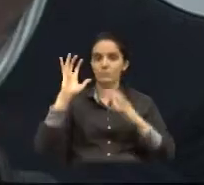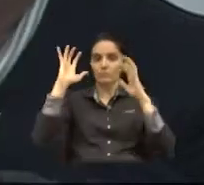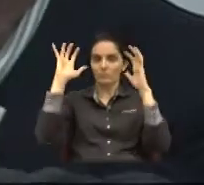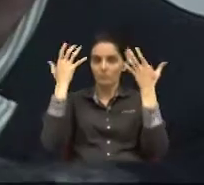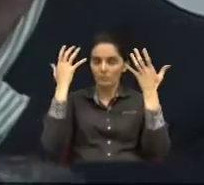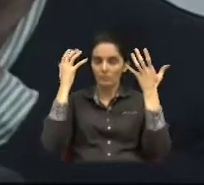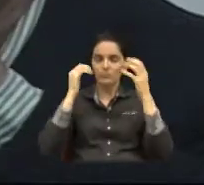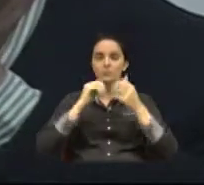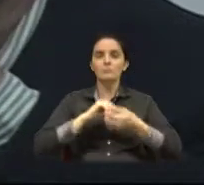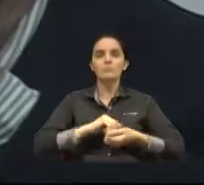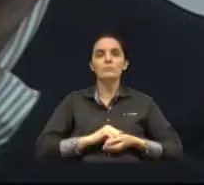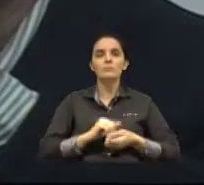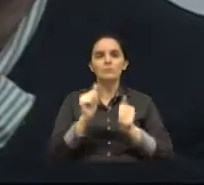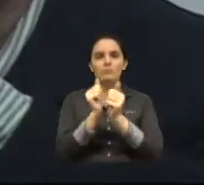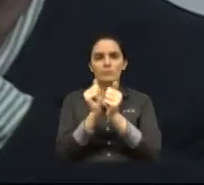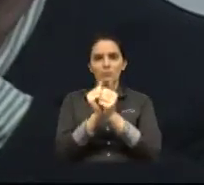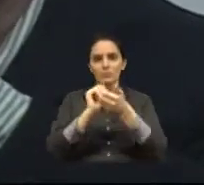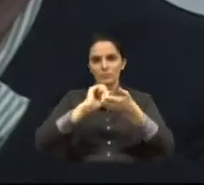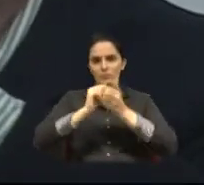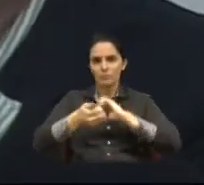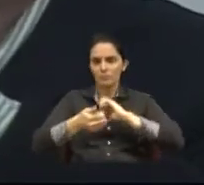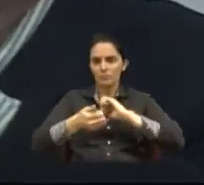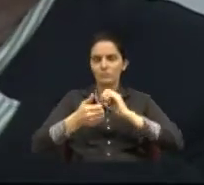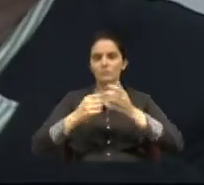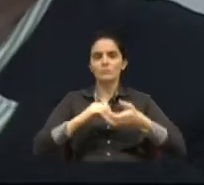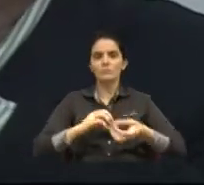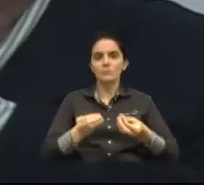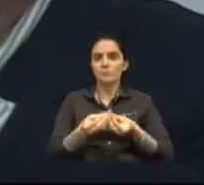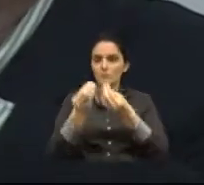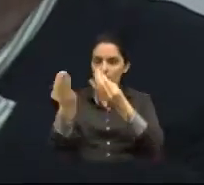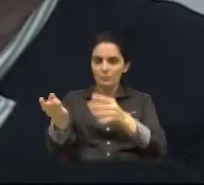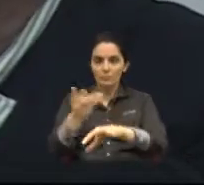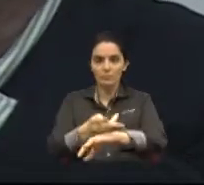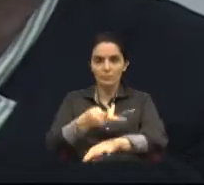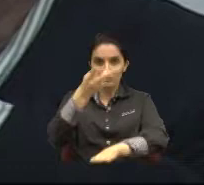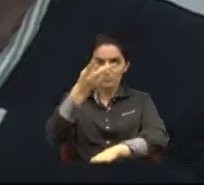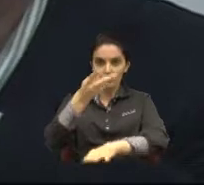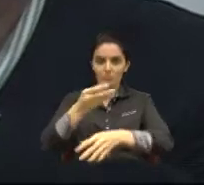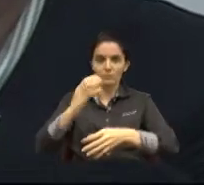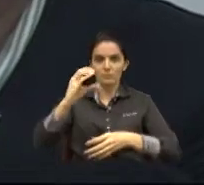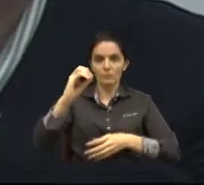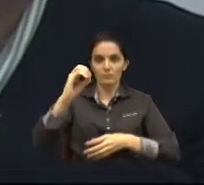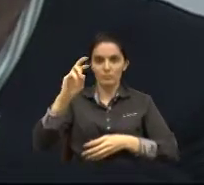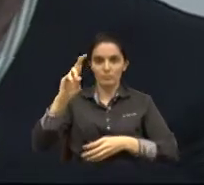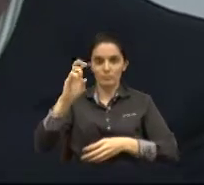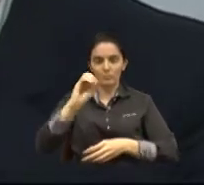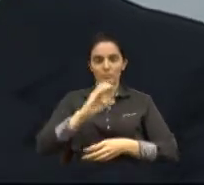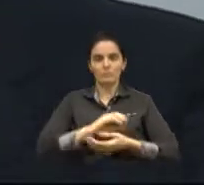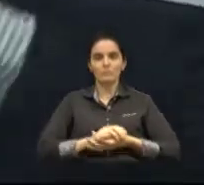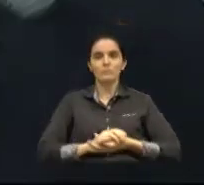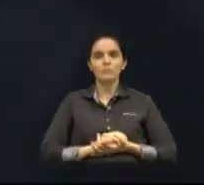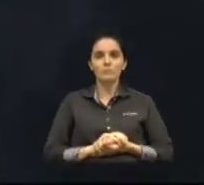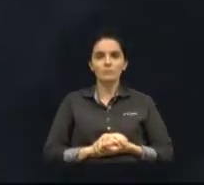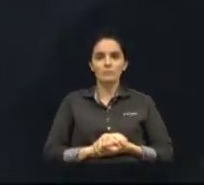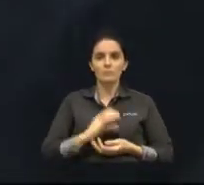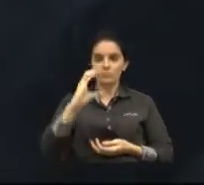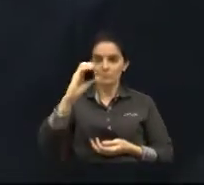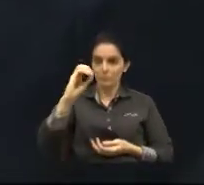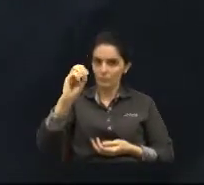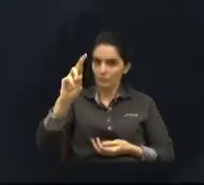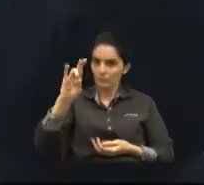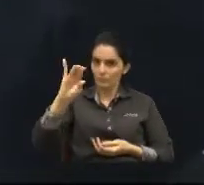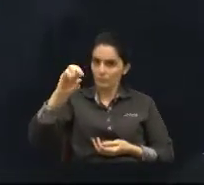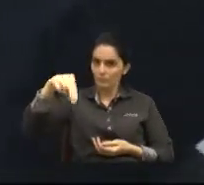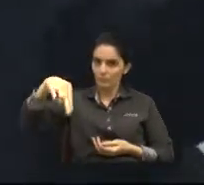Futebol, com os jogadores do Corinthians, entregando, ajudando lá a entregar o troféu para o Corinthians. E queria também,